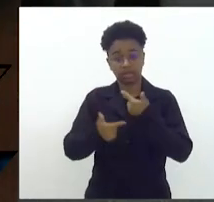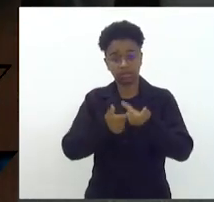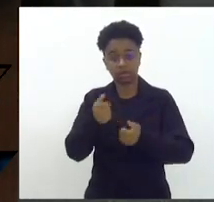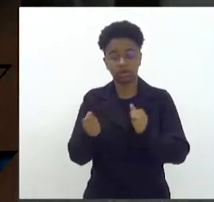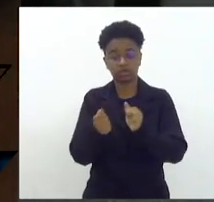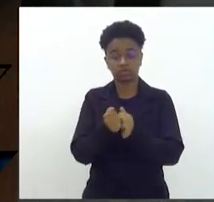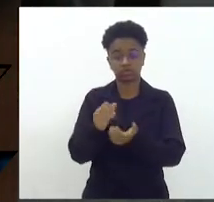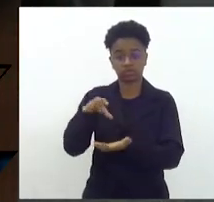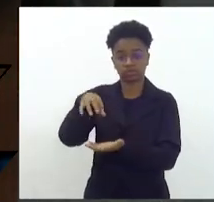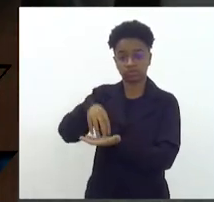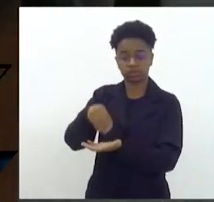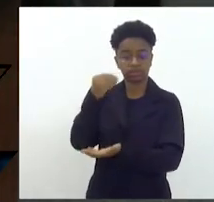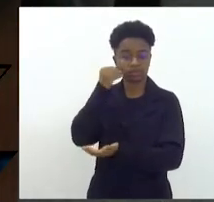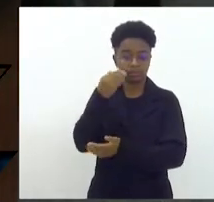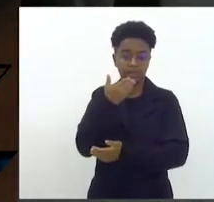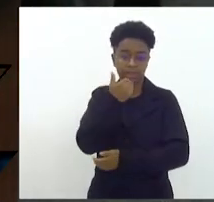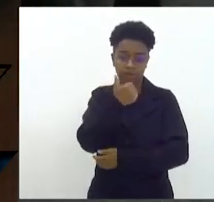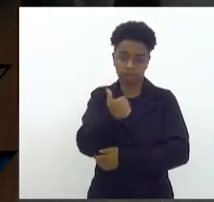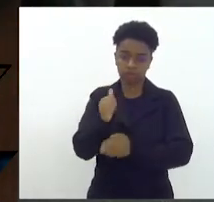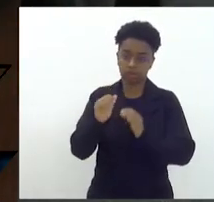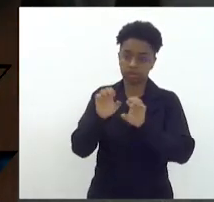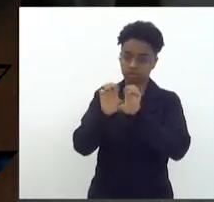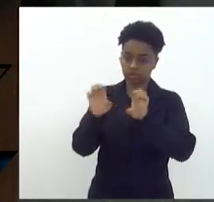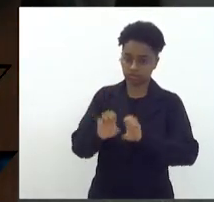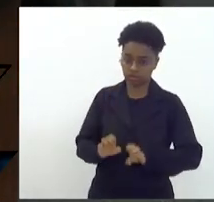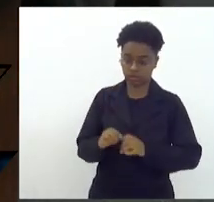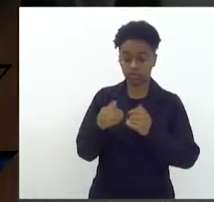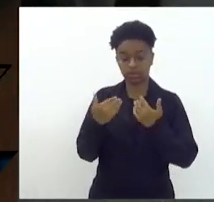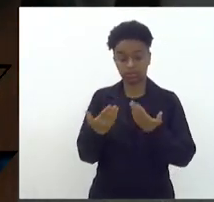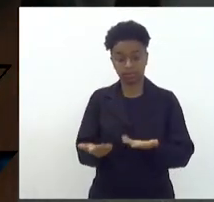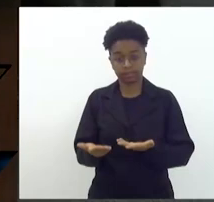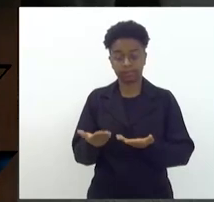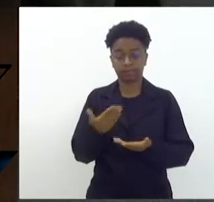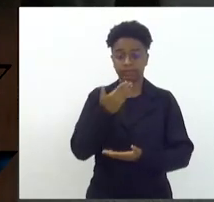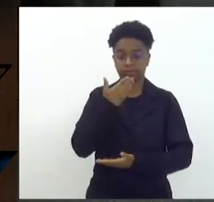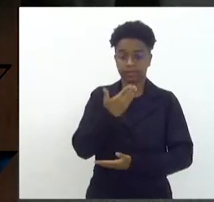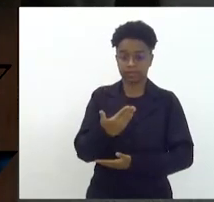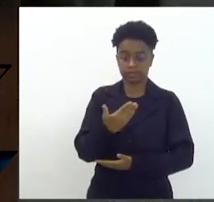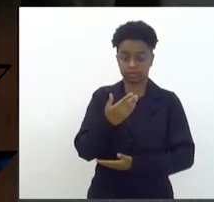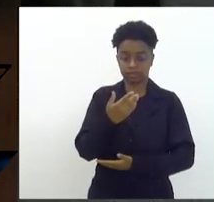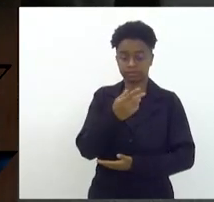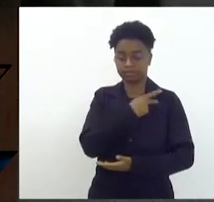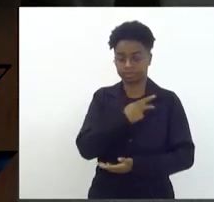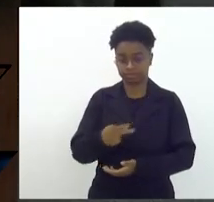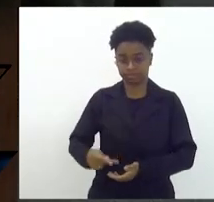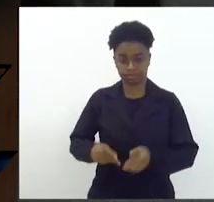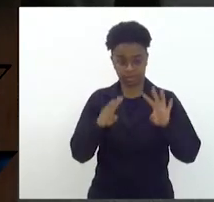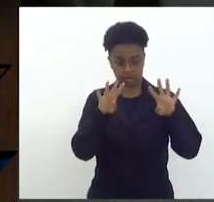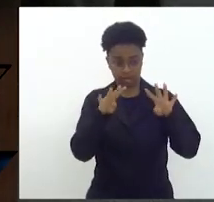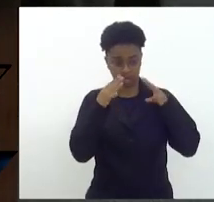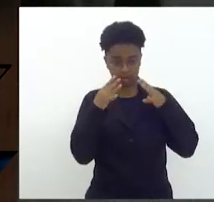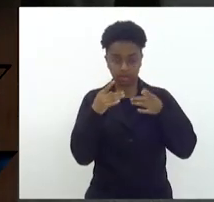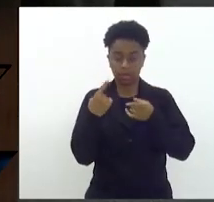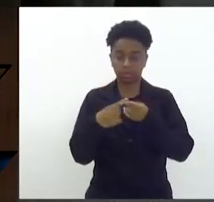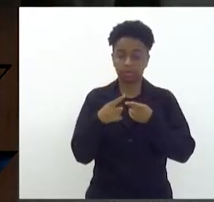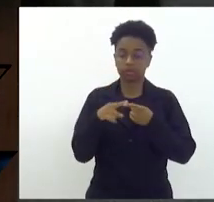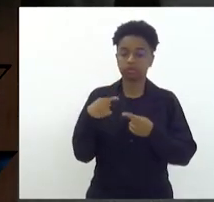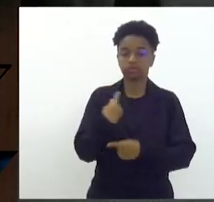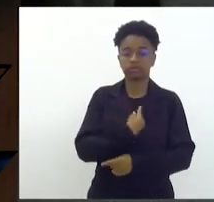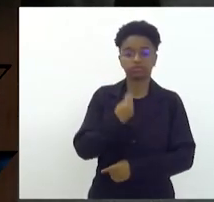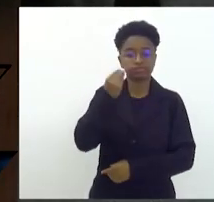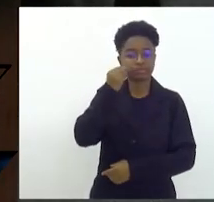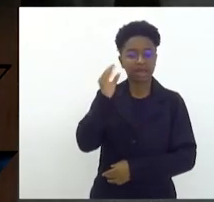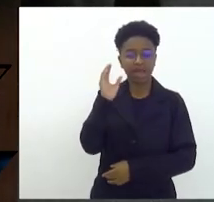entidade Para poder melhorar aquela estrutura então Presidente eu chamo a atenção de vossa excelência para que a gente mais